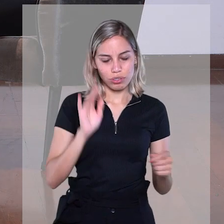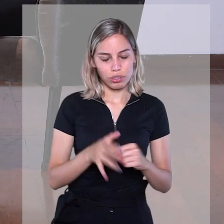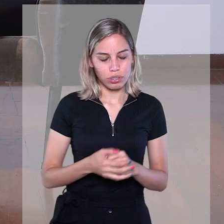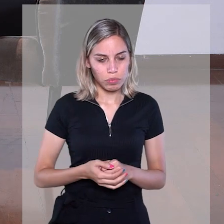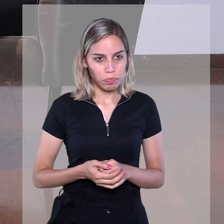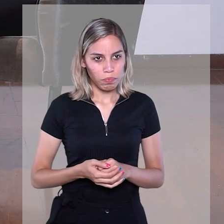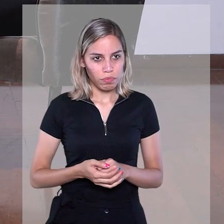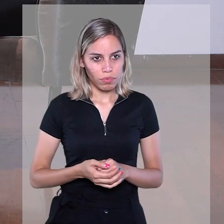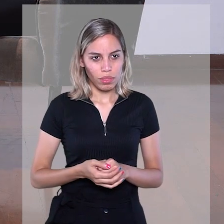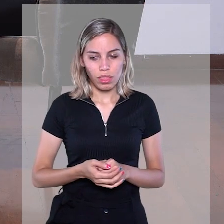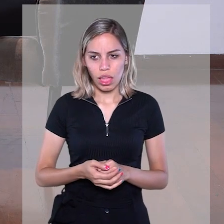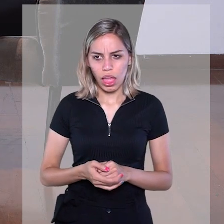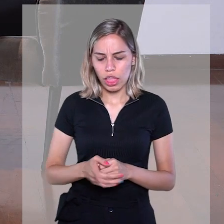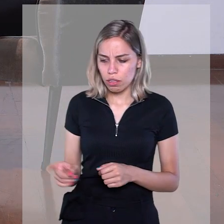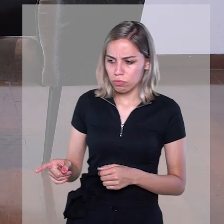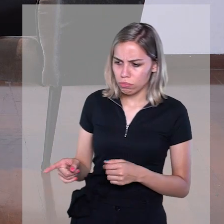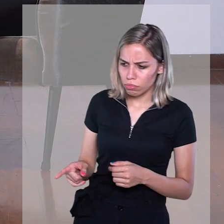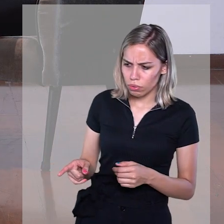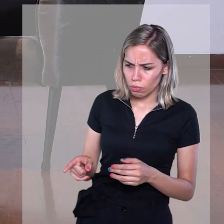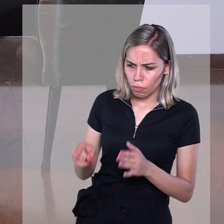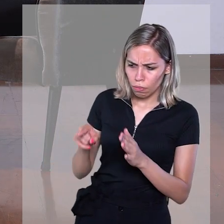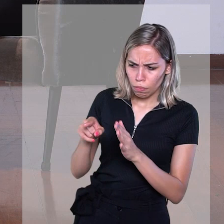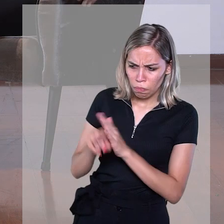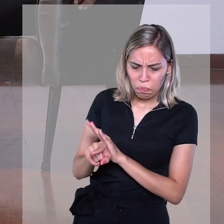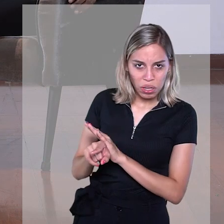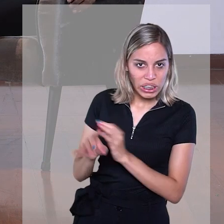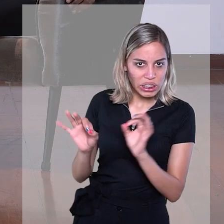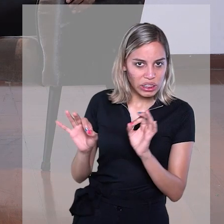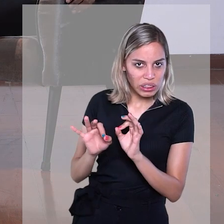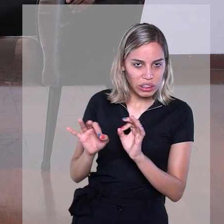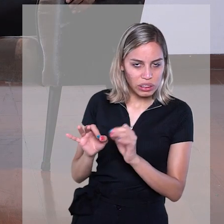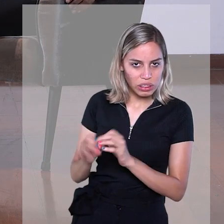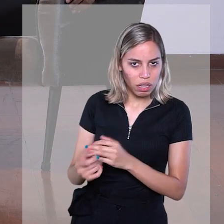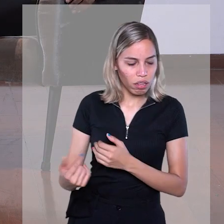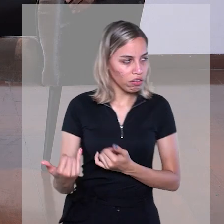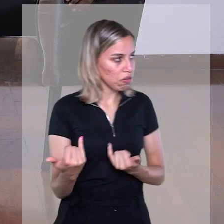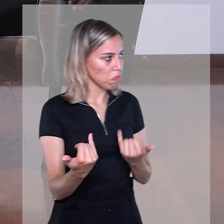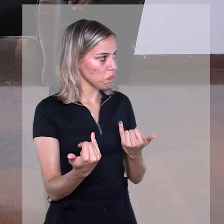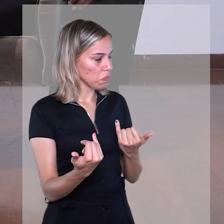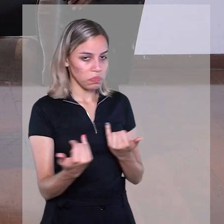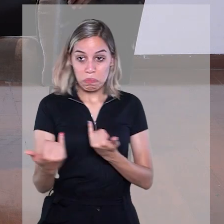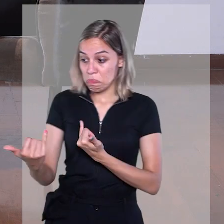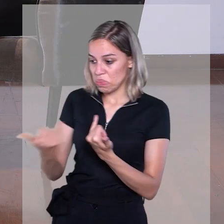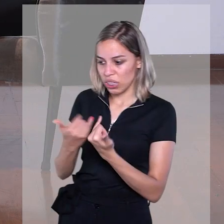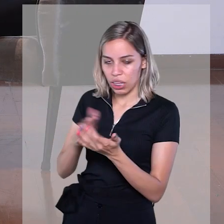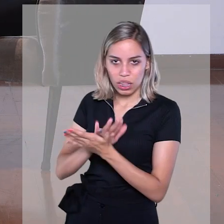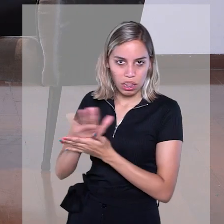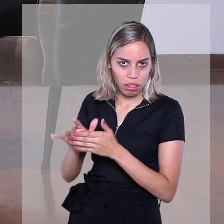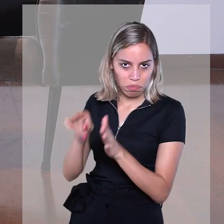E mais nada foi dito, nem foi perguntado, ele me deixou de novo às voltas